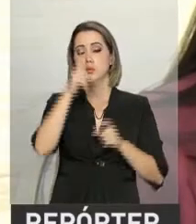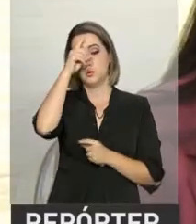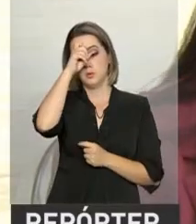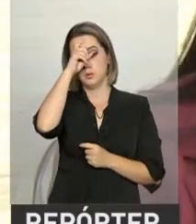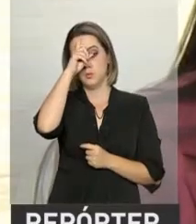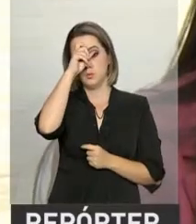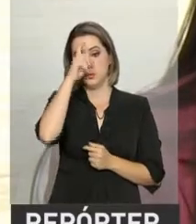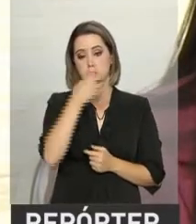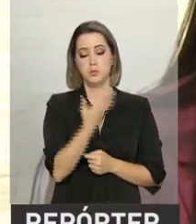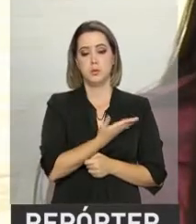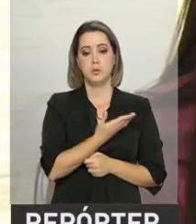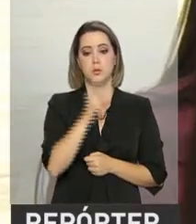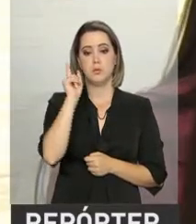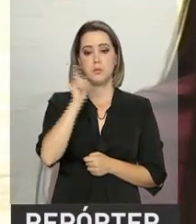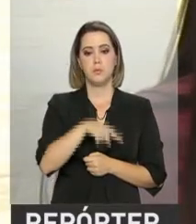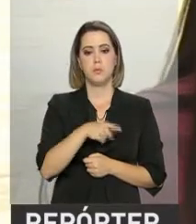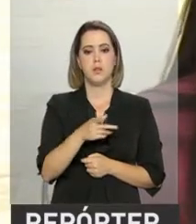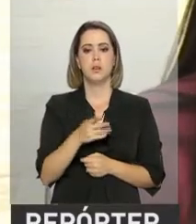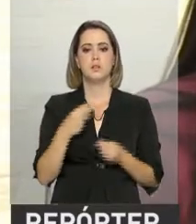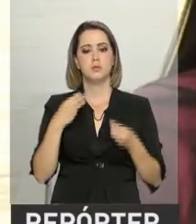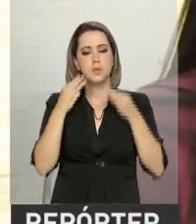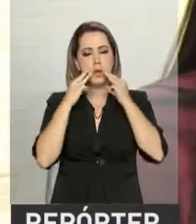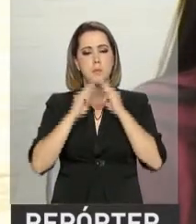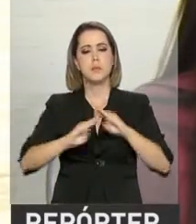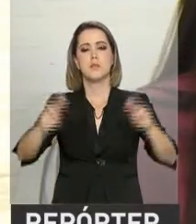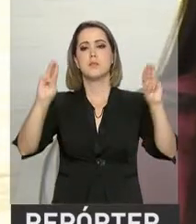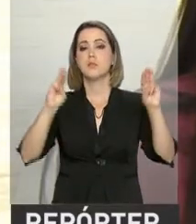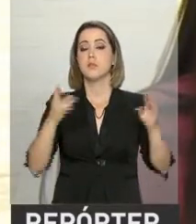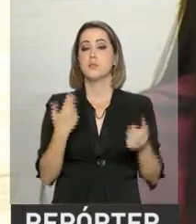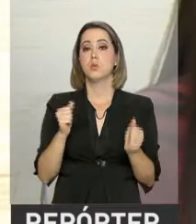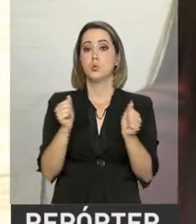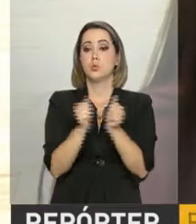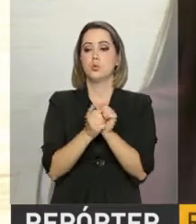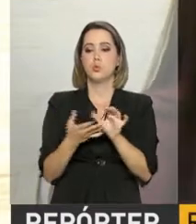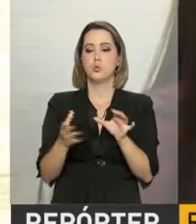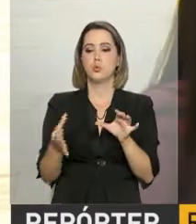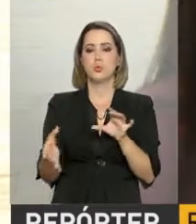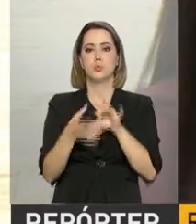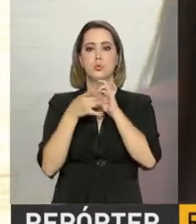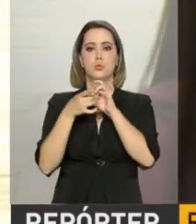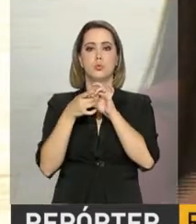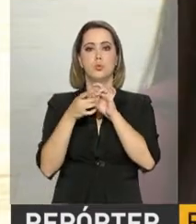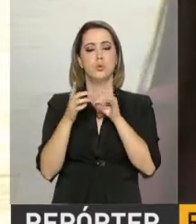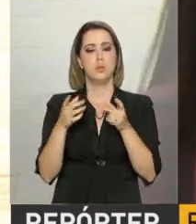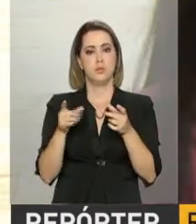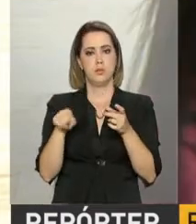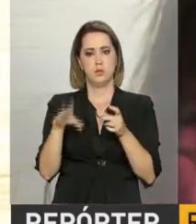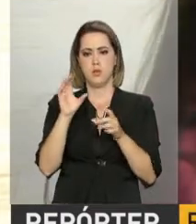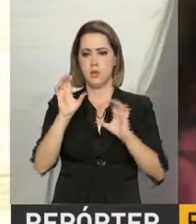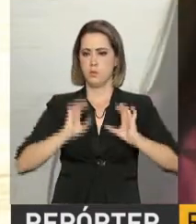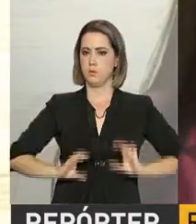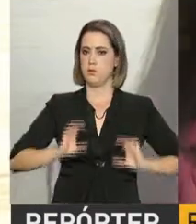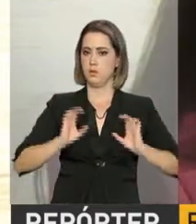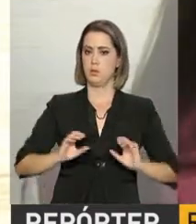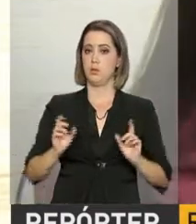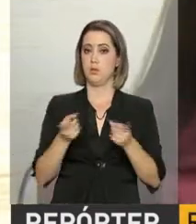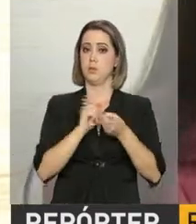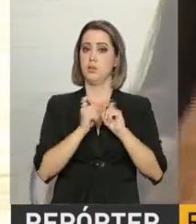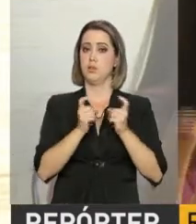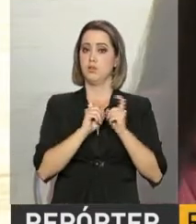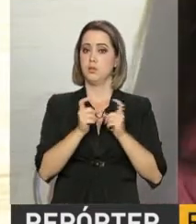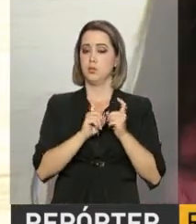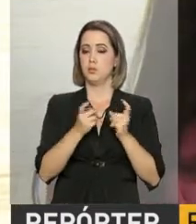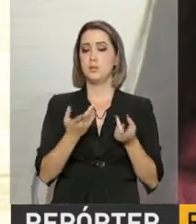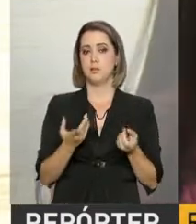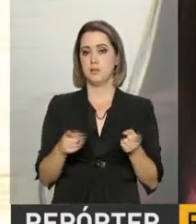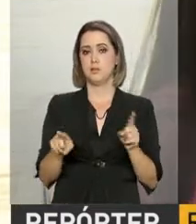ouvidoria ela pensa essa missão de está inserindo o cidadão na gestão das unidades porque através